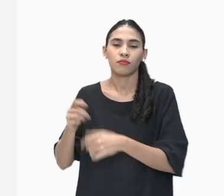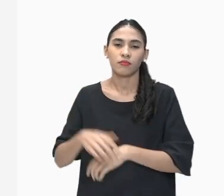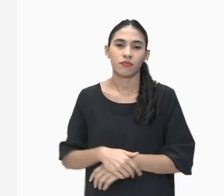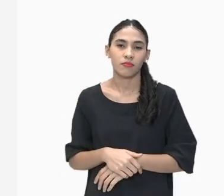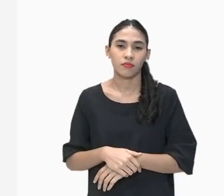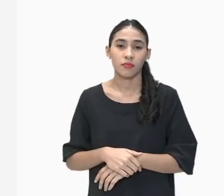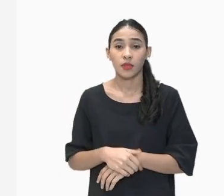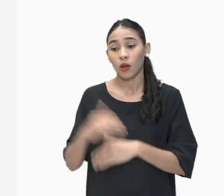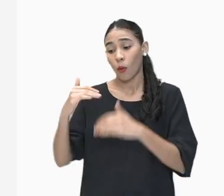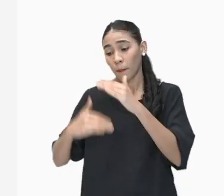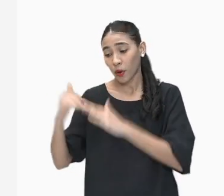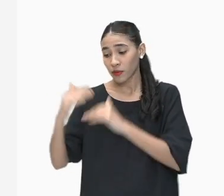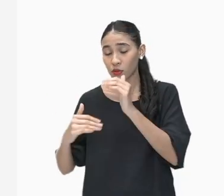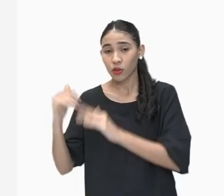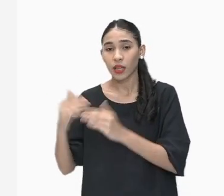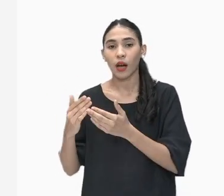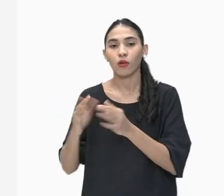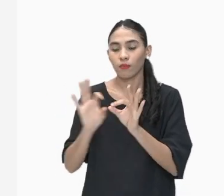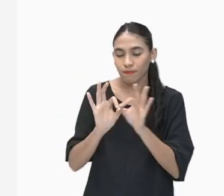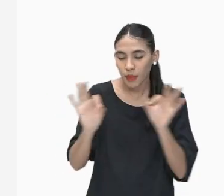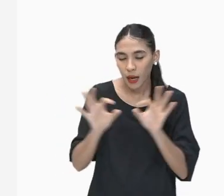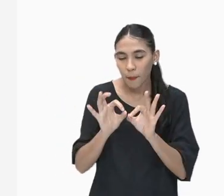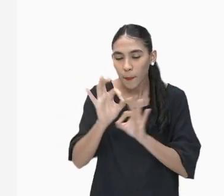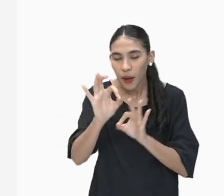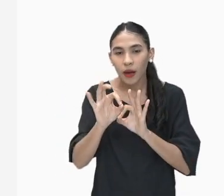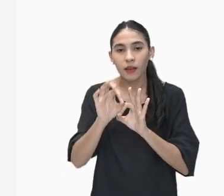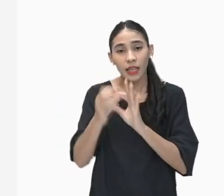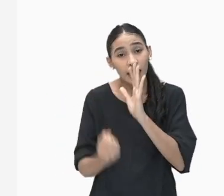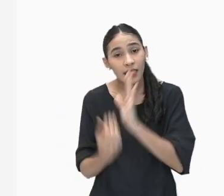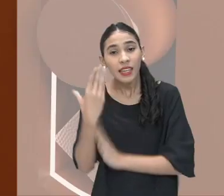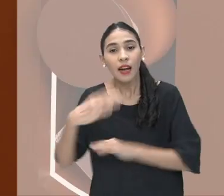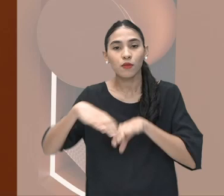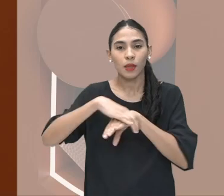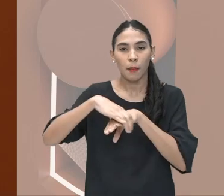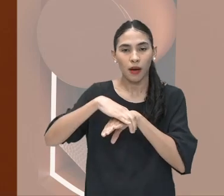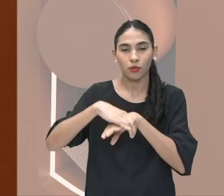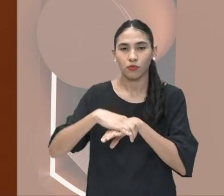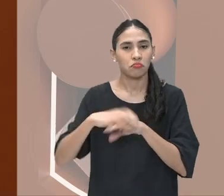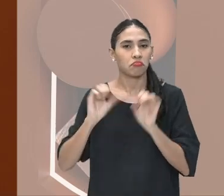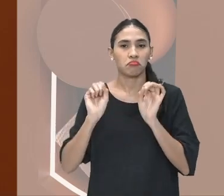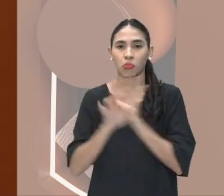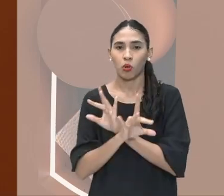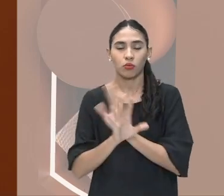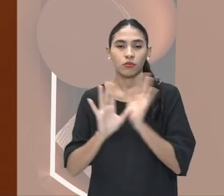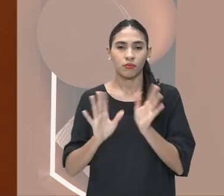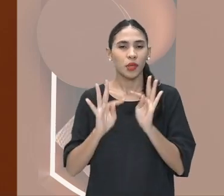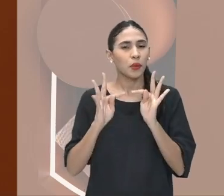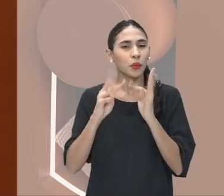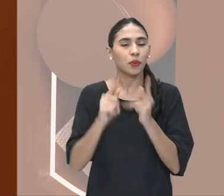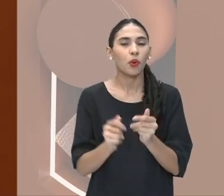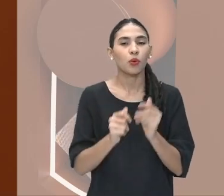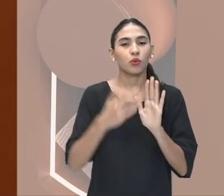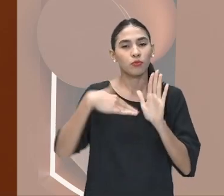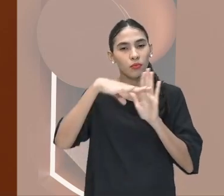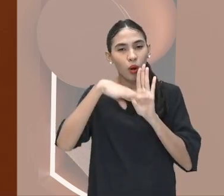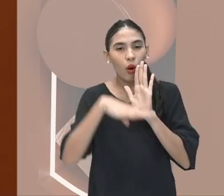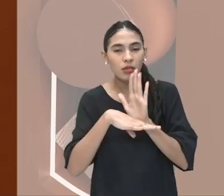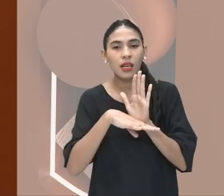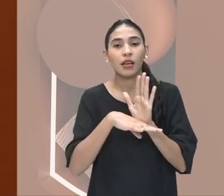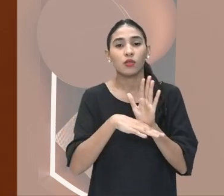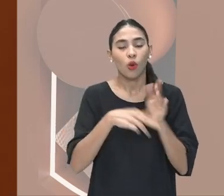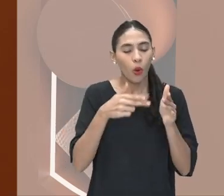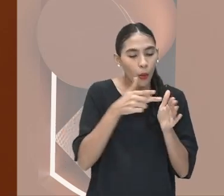ele tirava a medida do seu pé, fazia a sua bota, fazia o seu sapato. Ele fazia todo o processo, desde o corte do